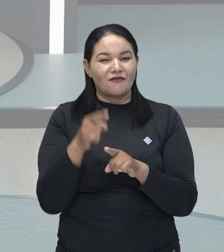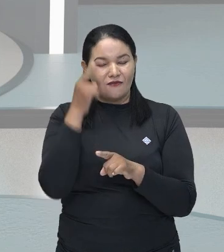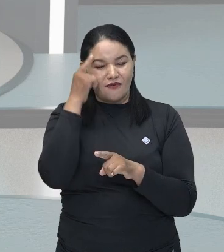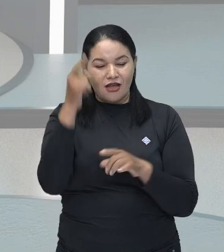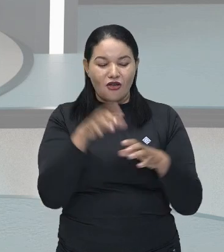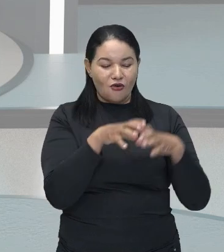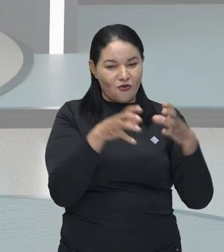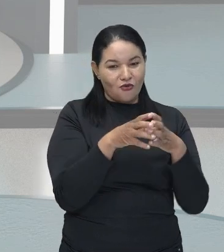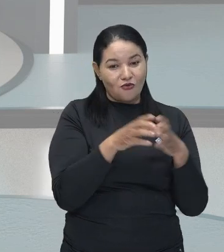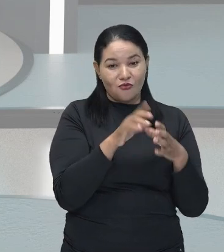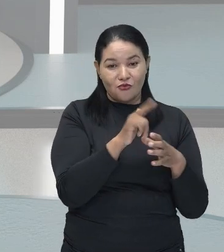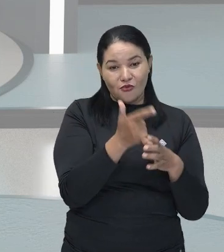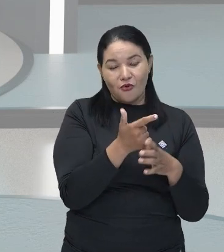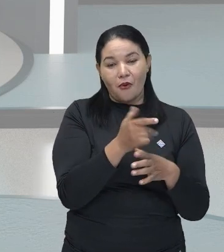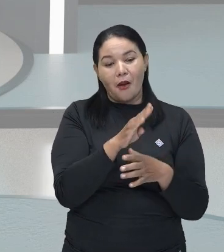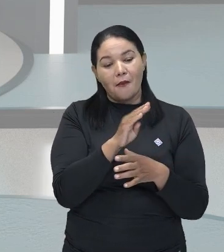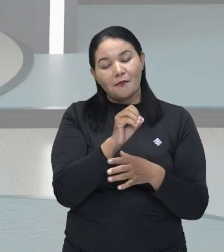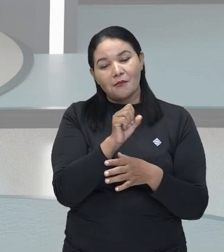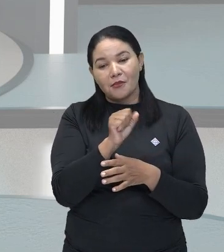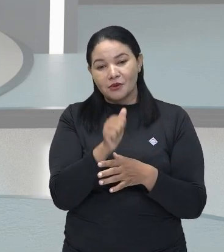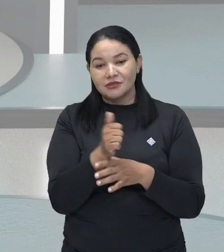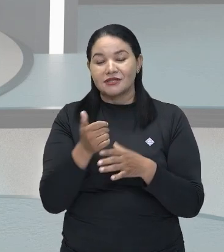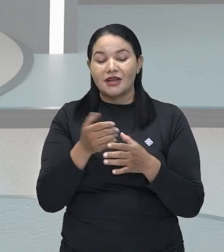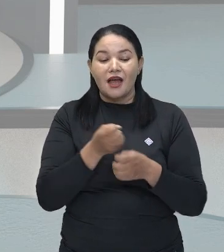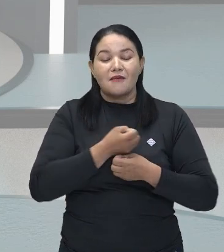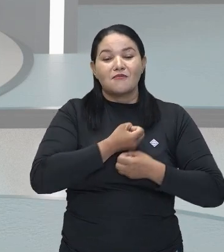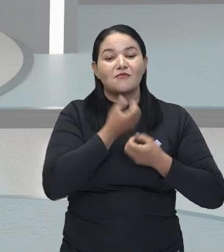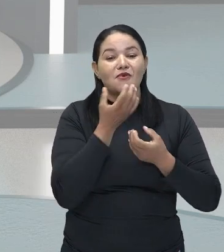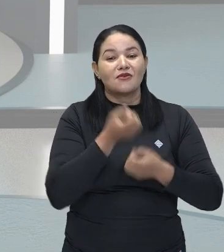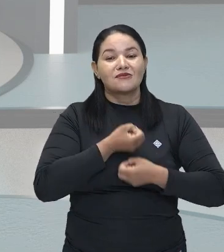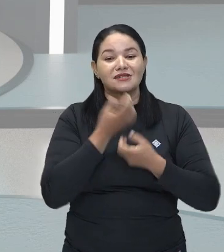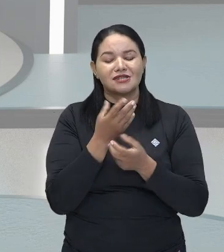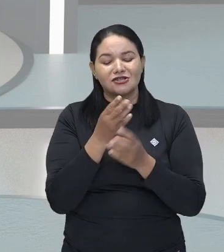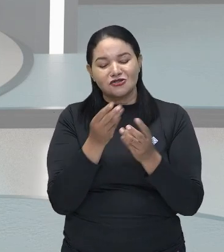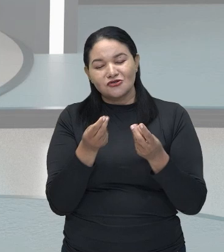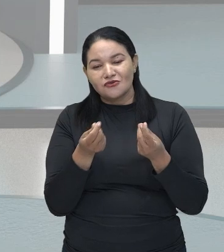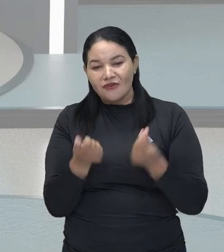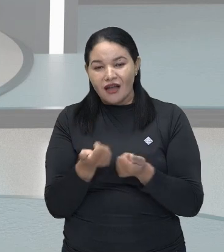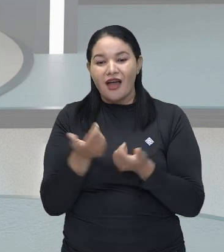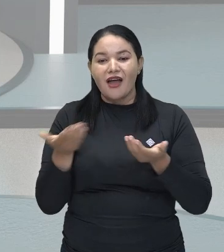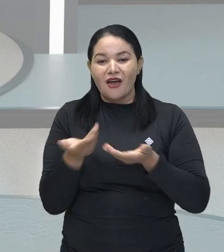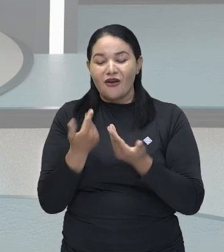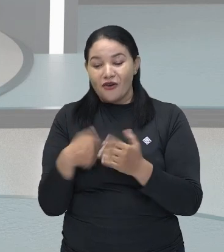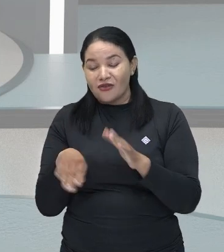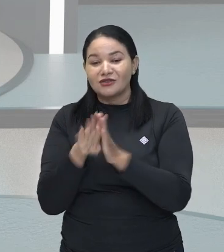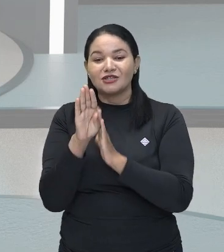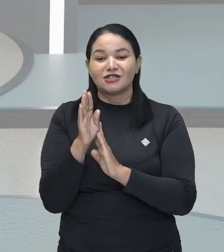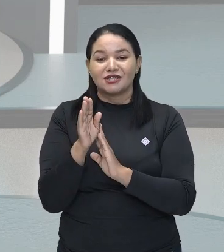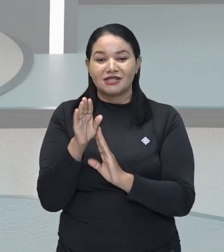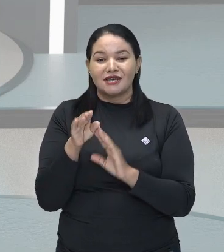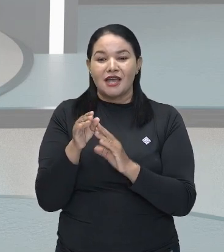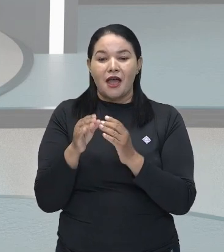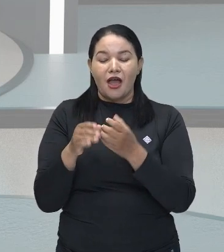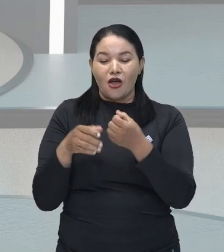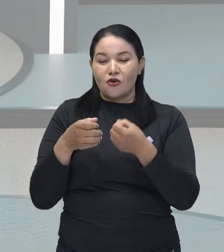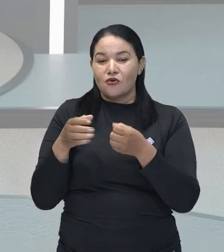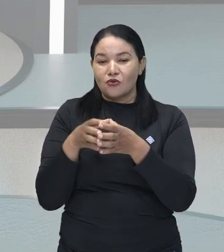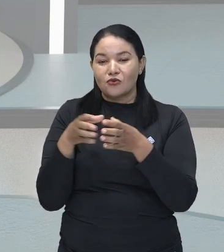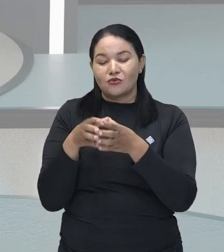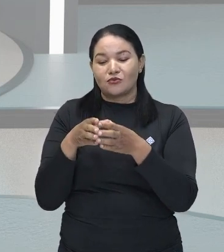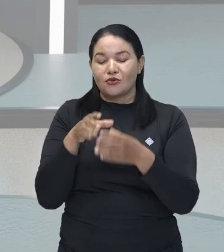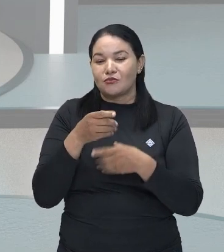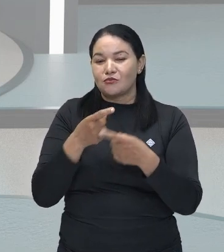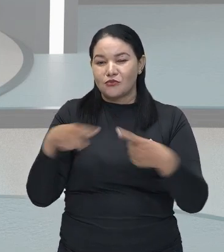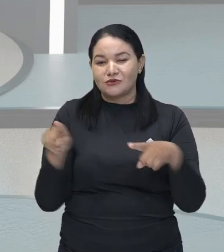um canto falado, uma poesia, uma coisa suave. Aí chega a Jovem Guarda, que traz toda a sua alegria, toda na